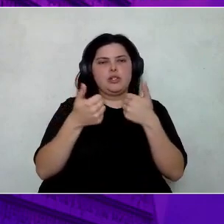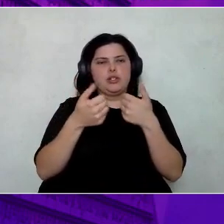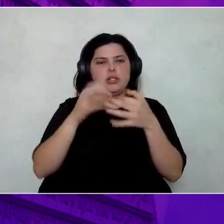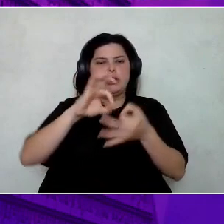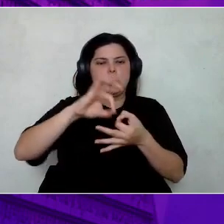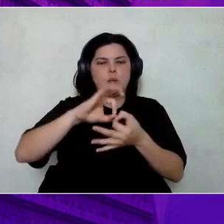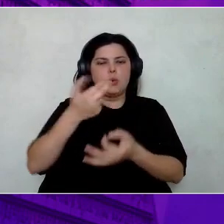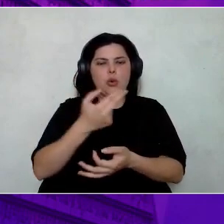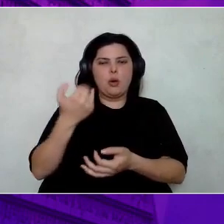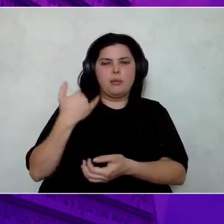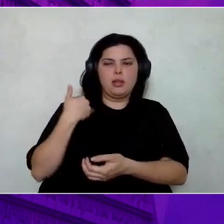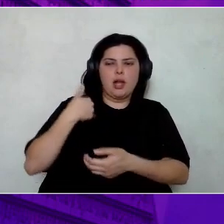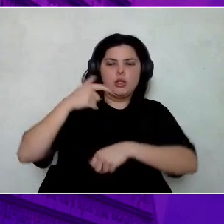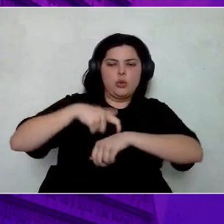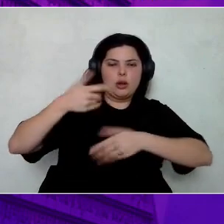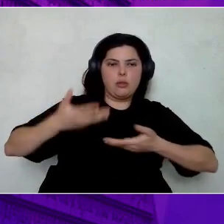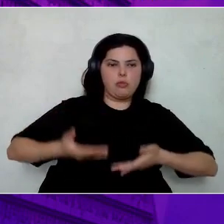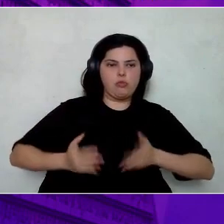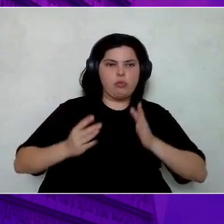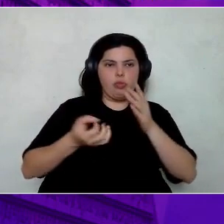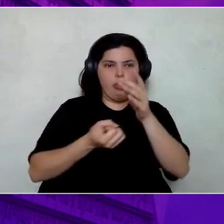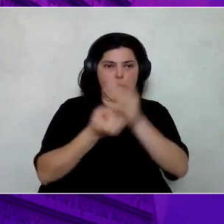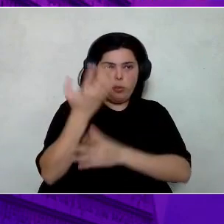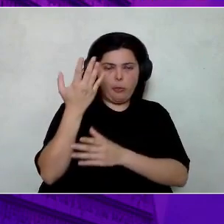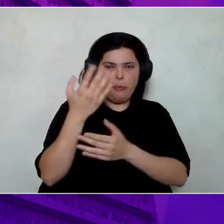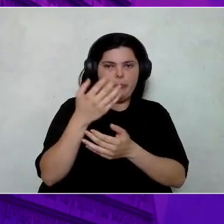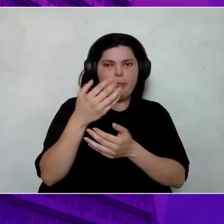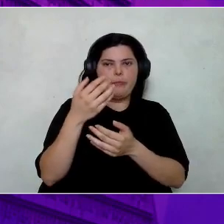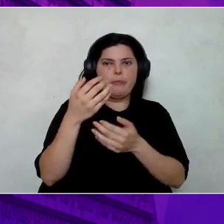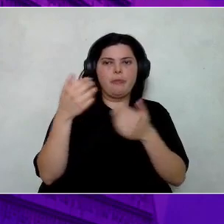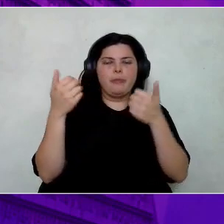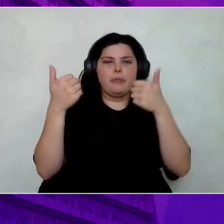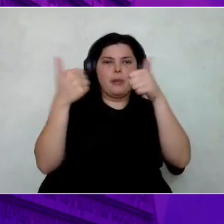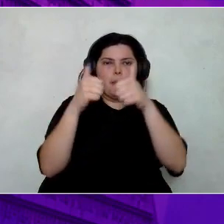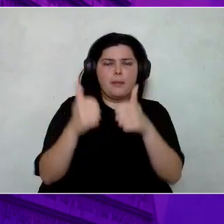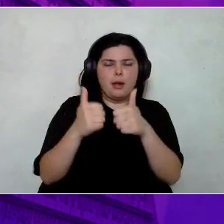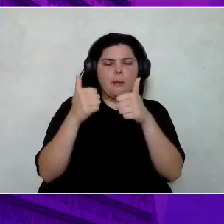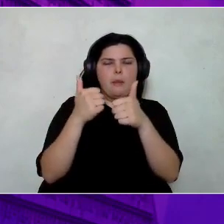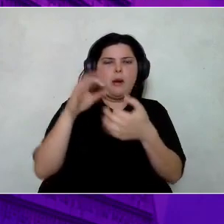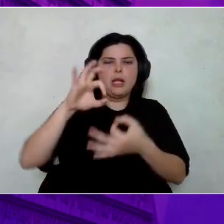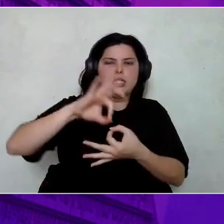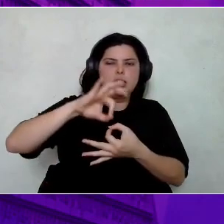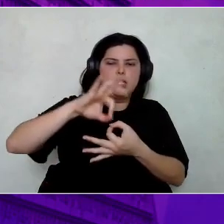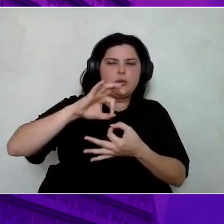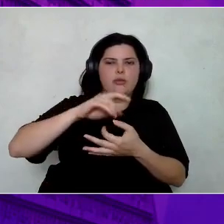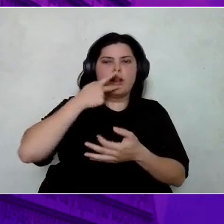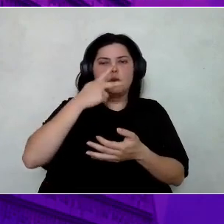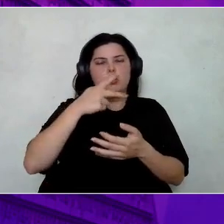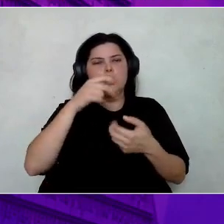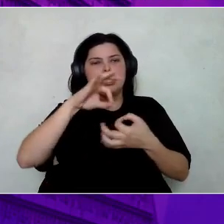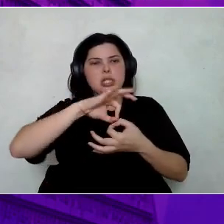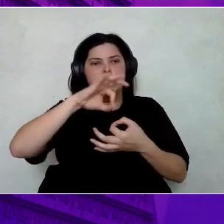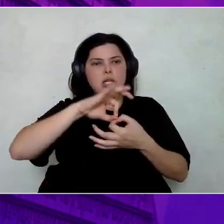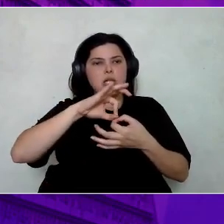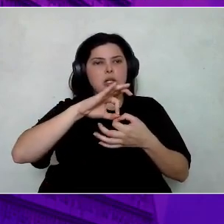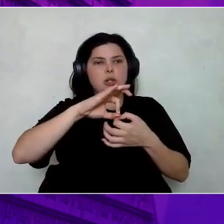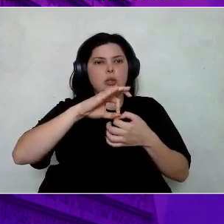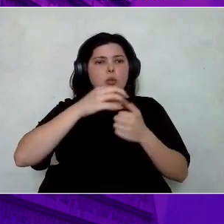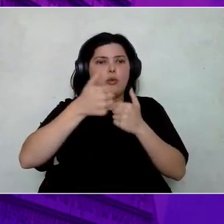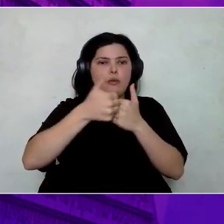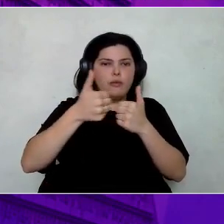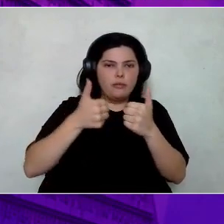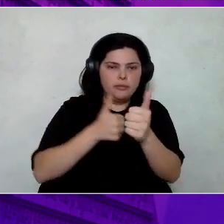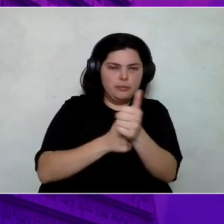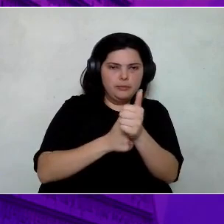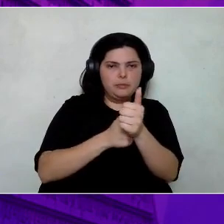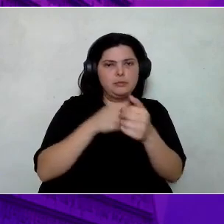você nasceu, e aí ele tirava lá seu mapa astral, dizia, você é do signo de Virgem, com ascendência em Sagitário, e coisas do